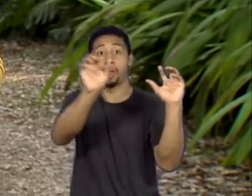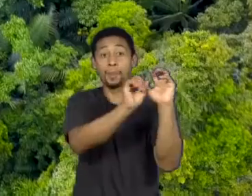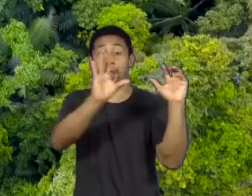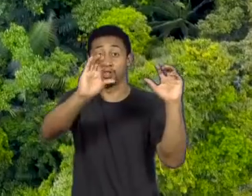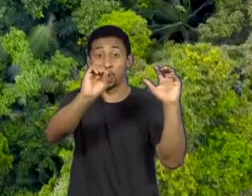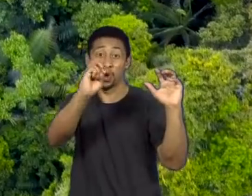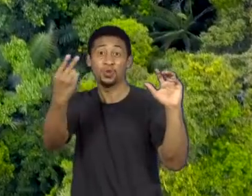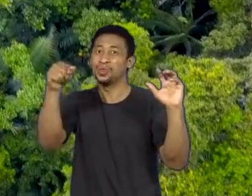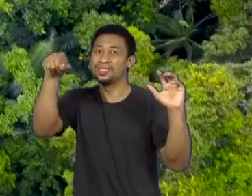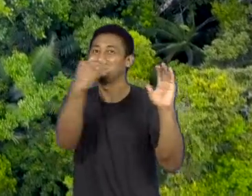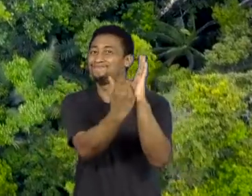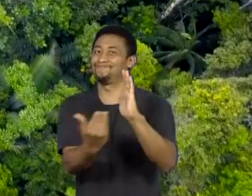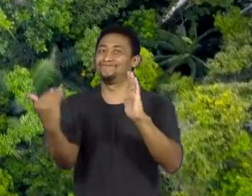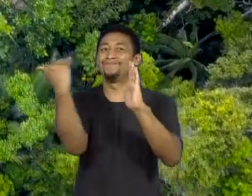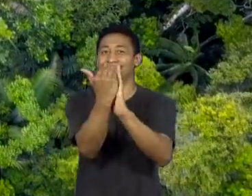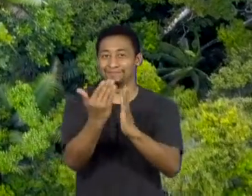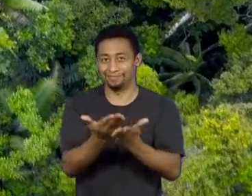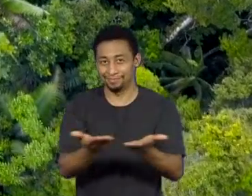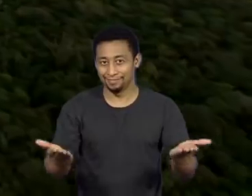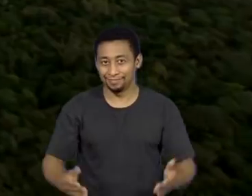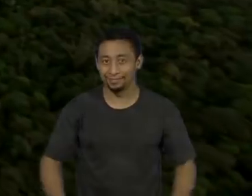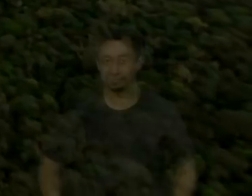reter.